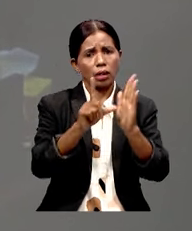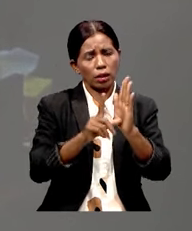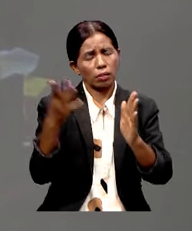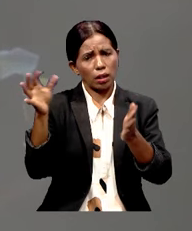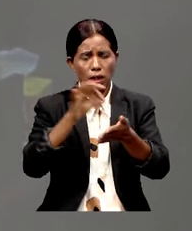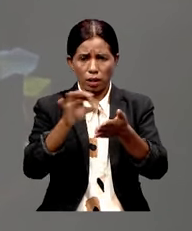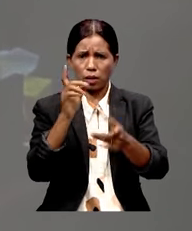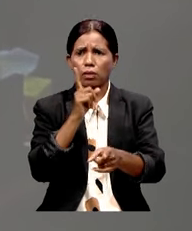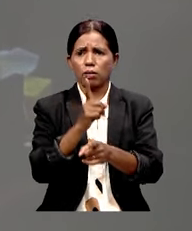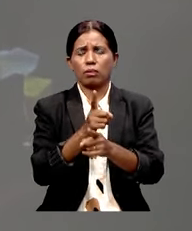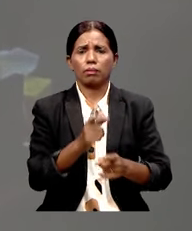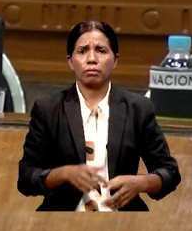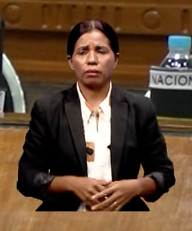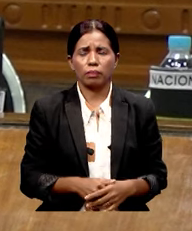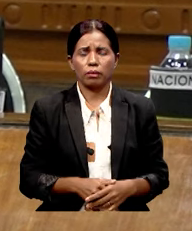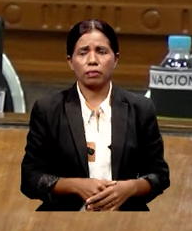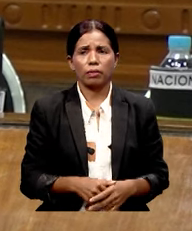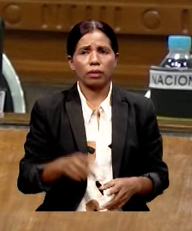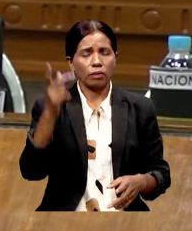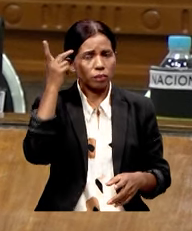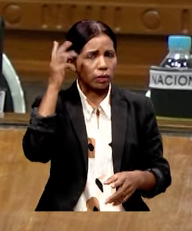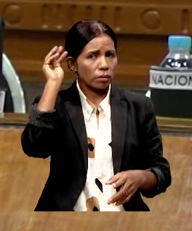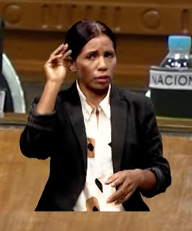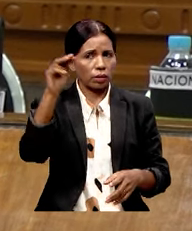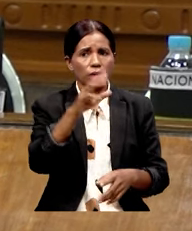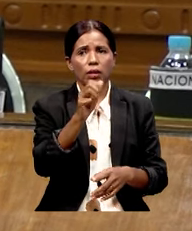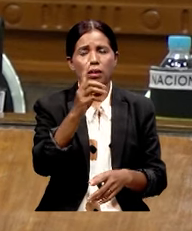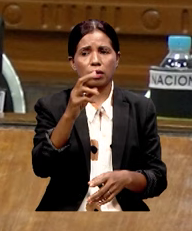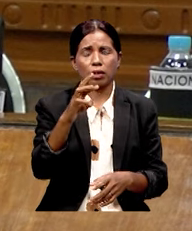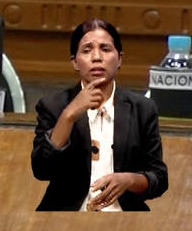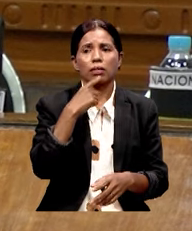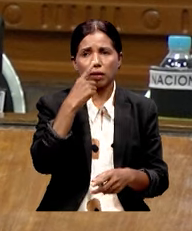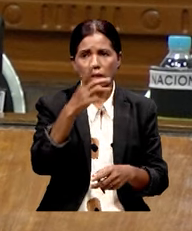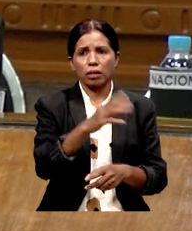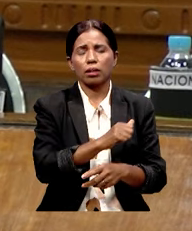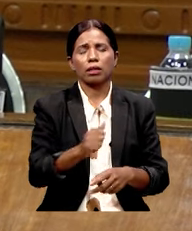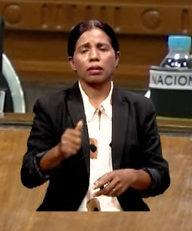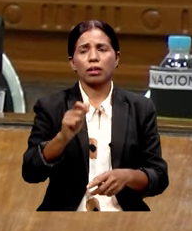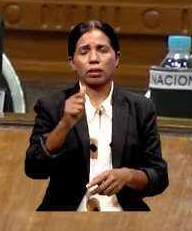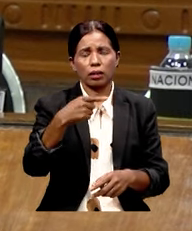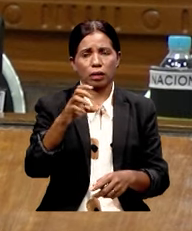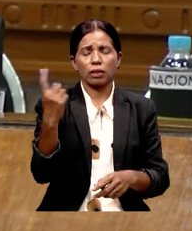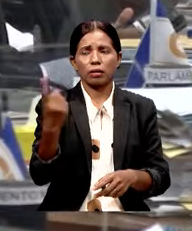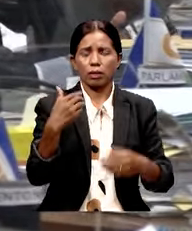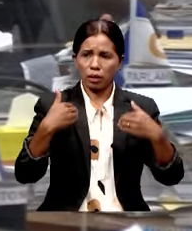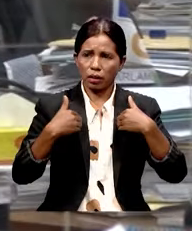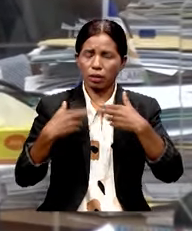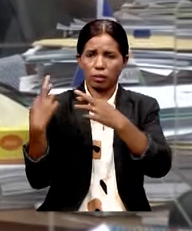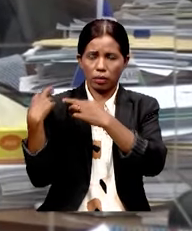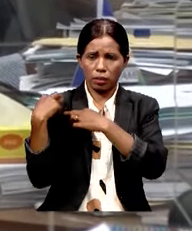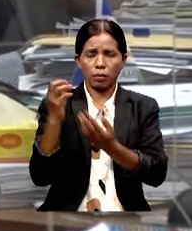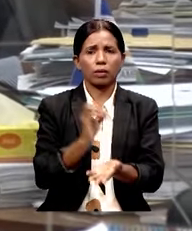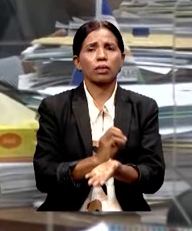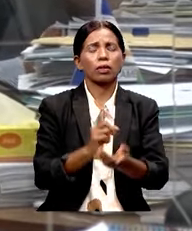quer é claro nem. Vice-ministro Assunto Parlamentar Adair Itugu da Costa Hateten, Arsenio Paisão Banu, na fatin e responsabilidade de Rewa,